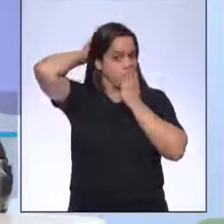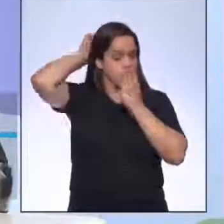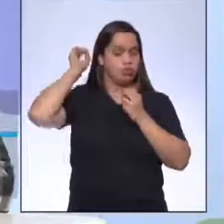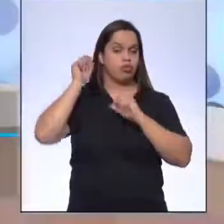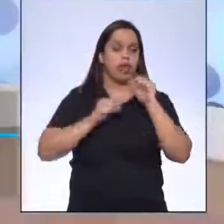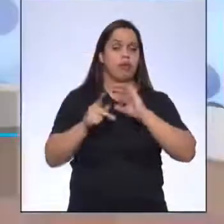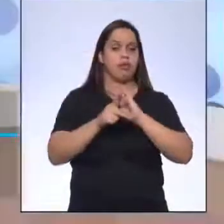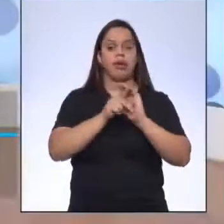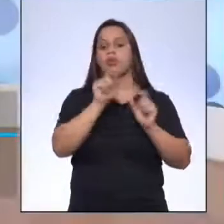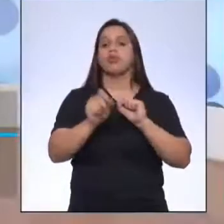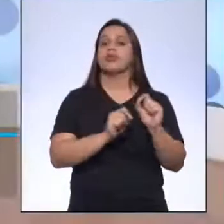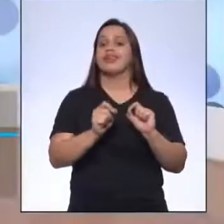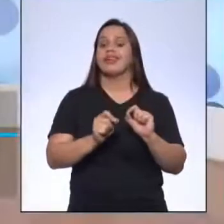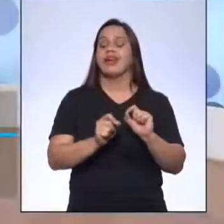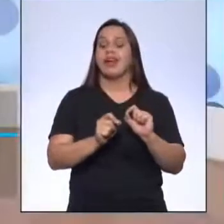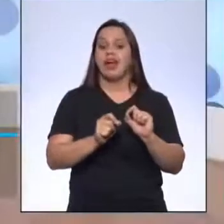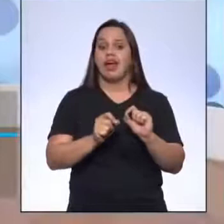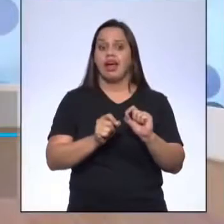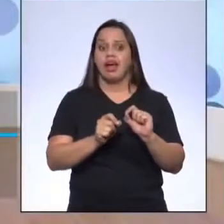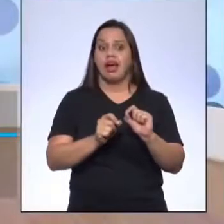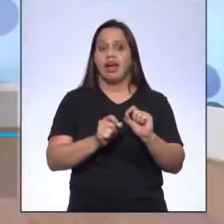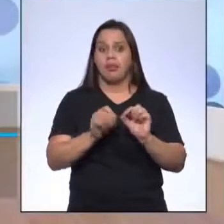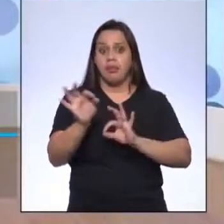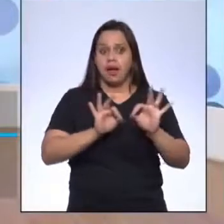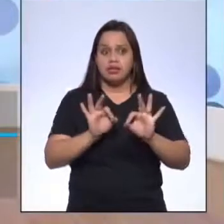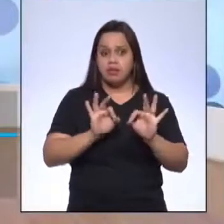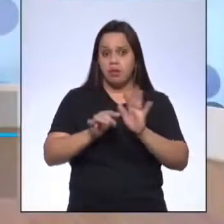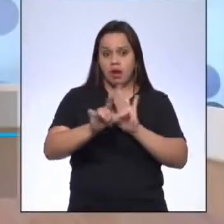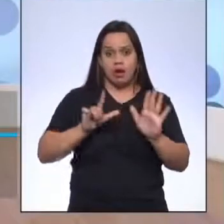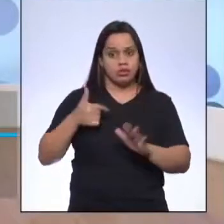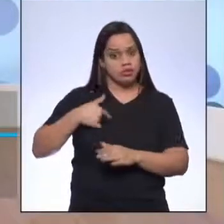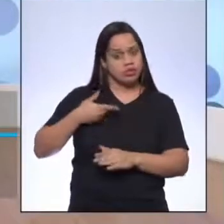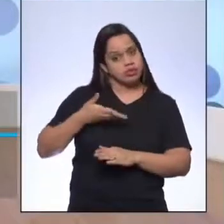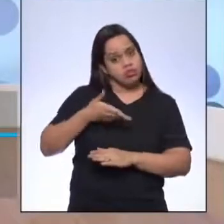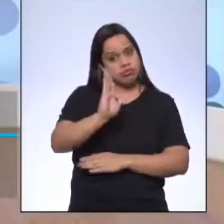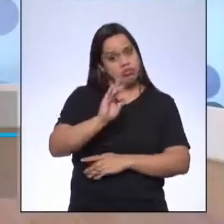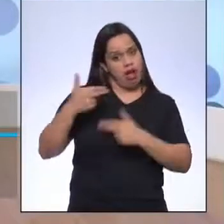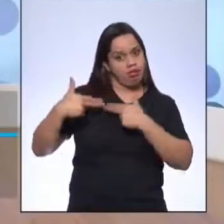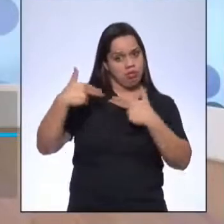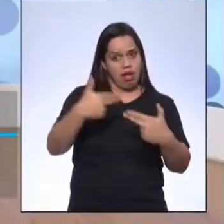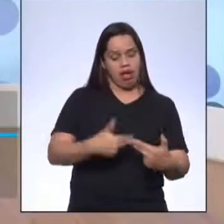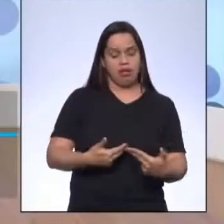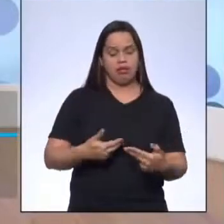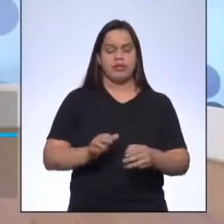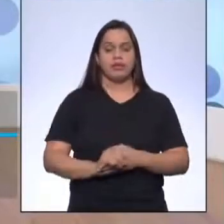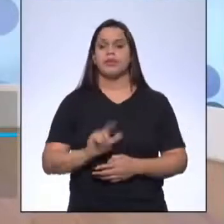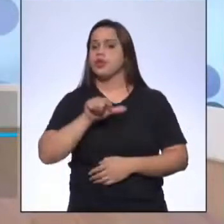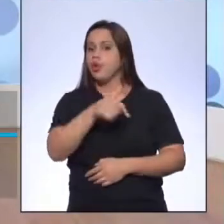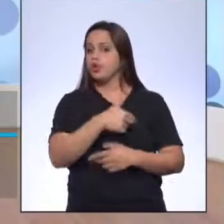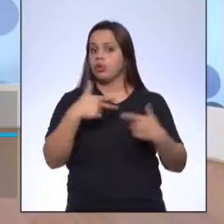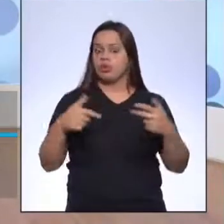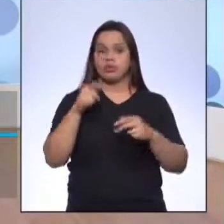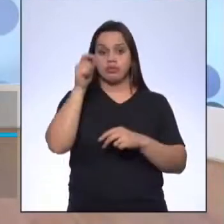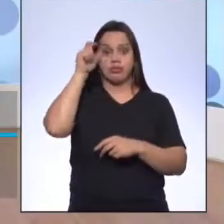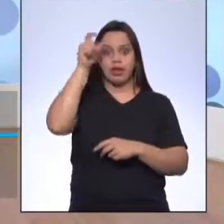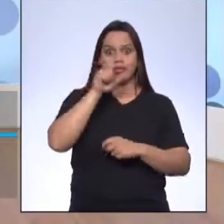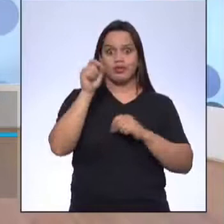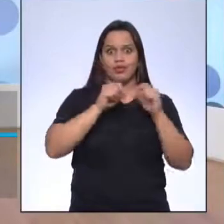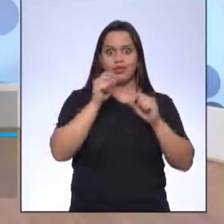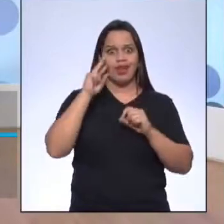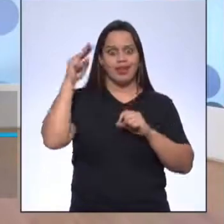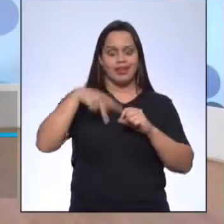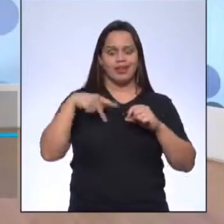Ou seja, né, mostrando que ele está ali atento. Tá? Outra coisa bem interessante, né? Aqui no Brasil, quando a gente fala, né, de